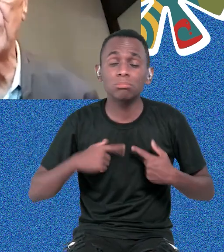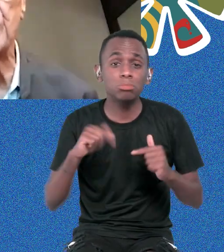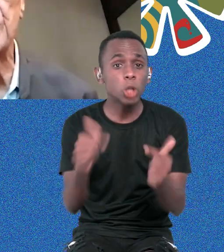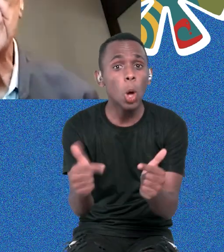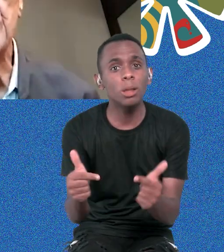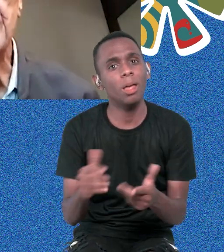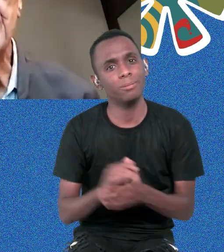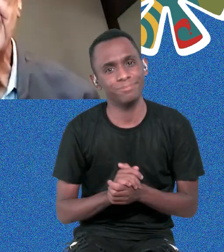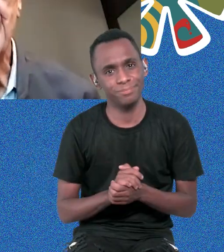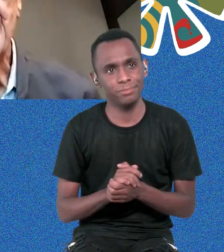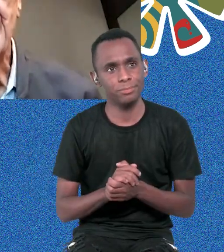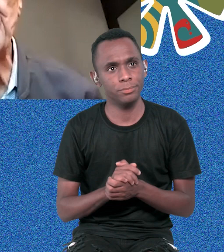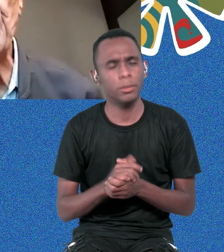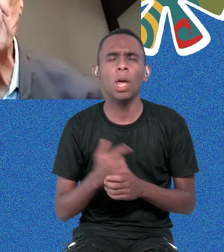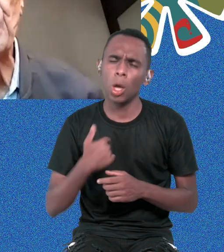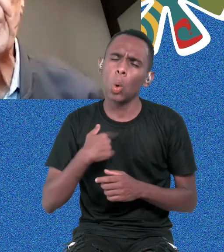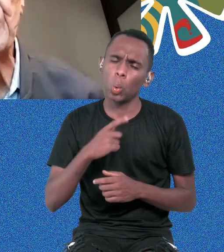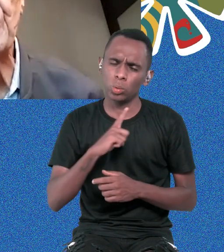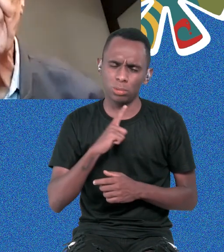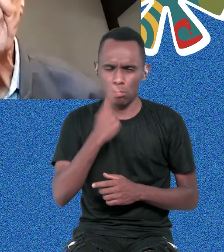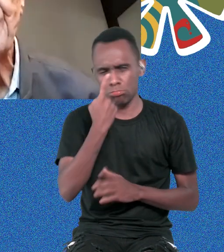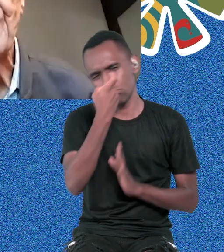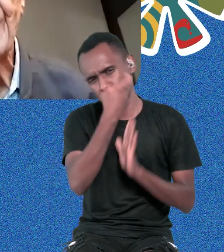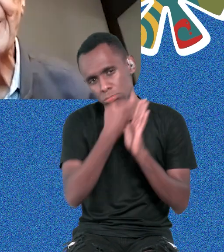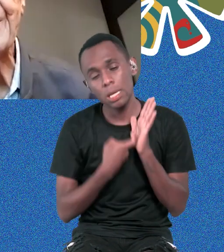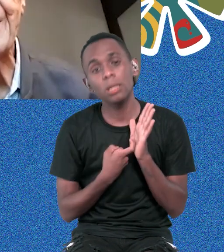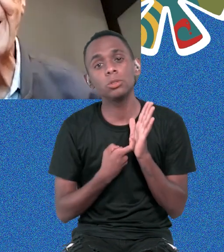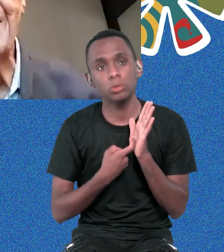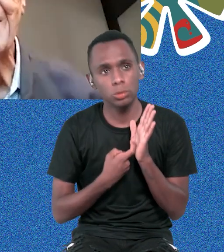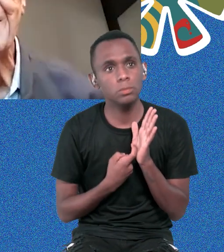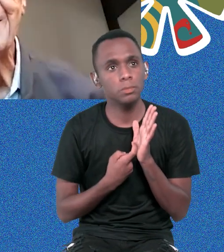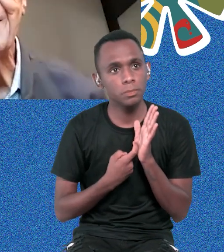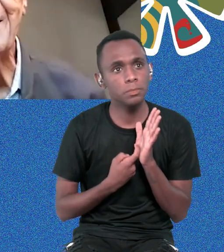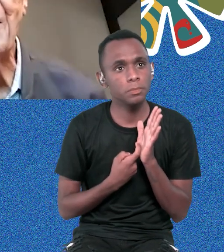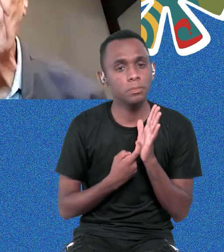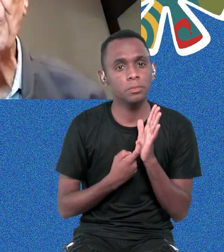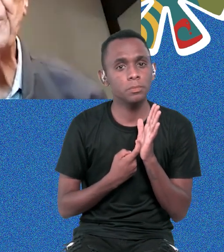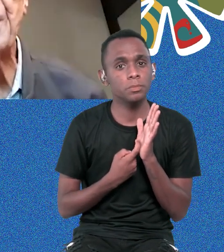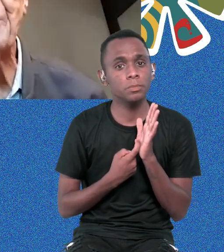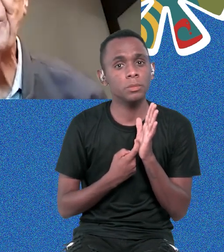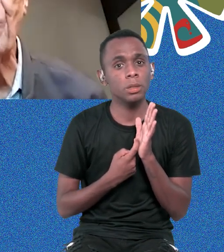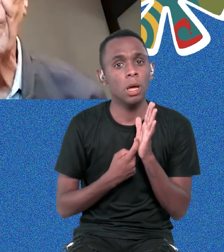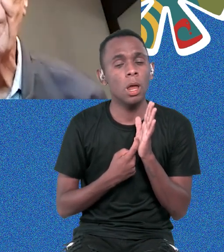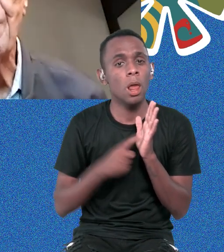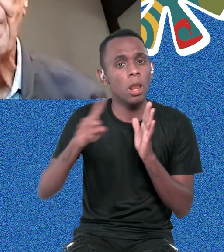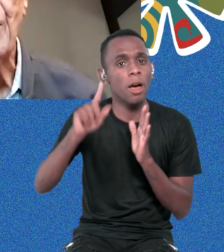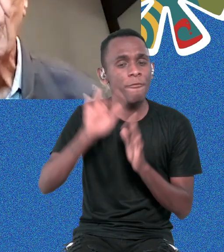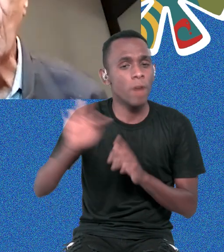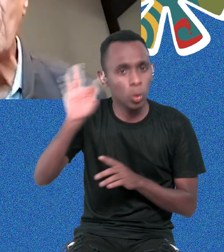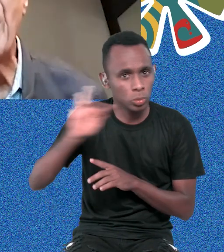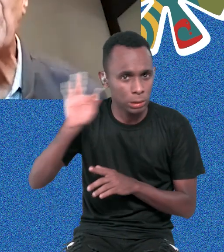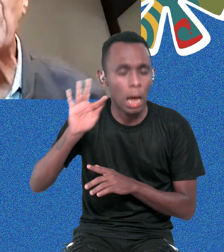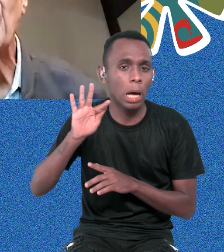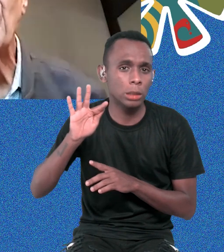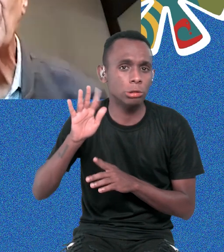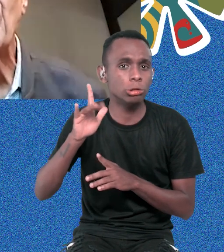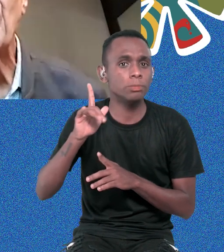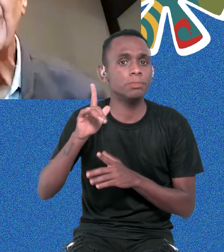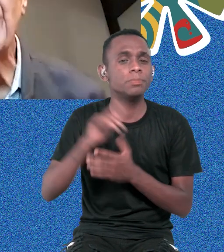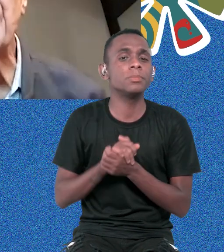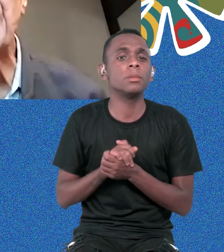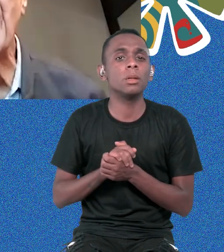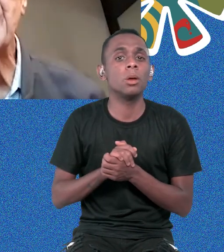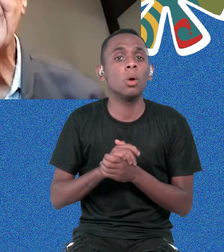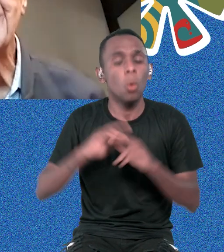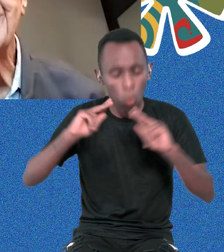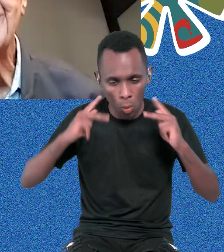são humanos. Eu tenho um texto que está na Uni Chapecó. O humano